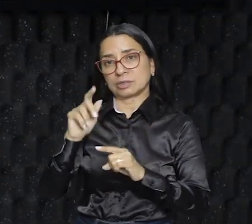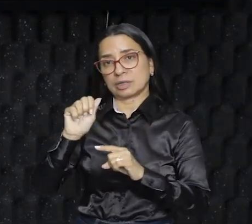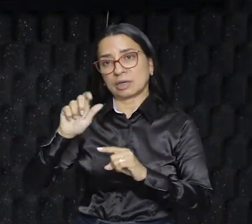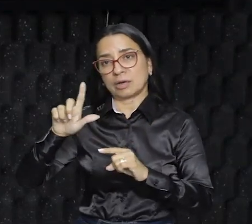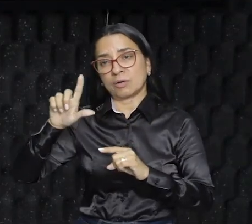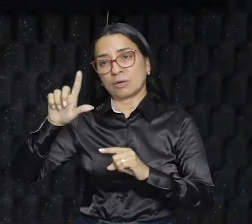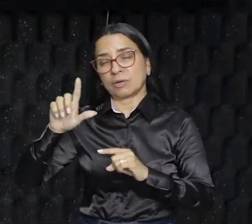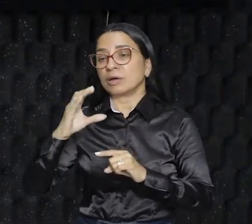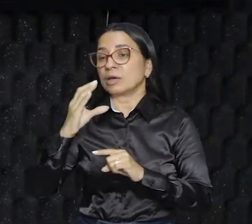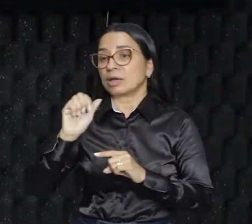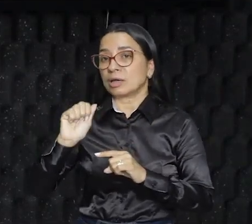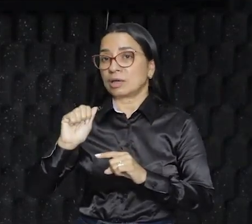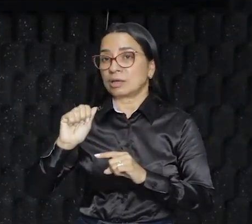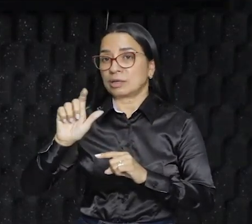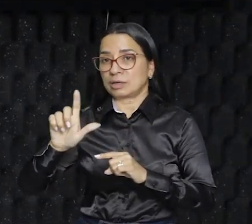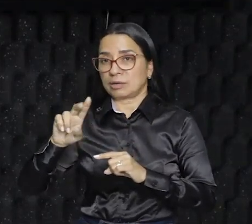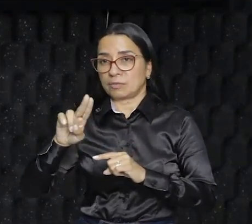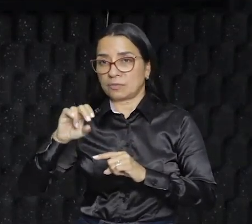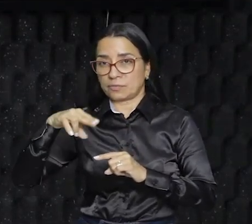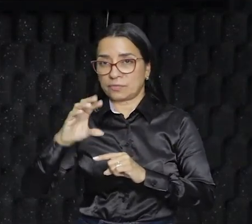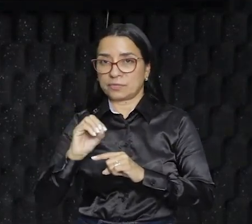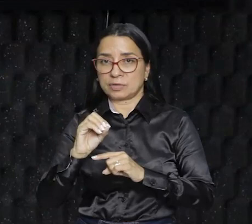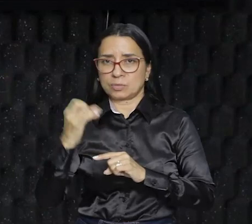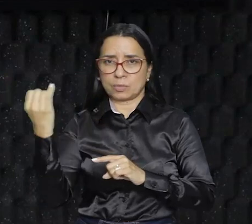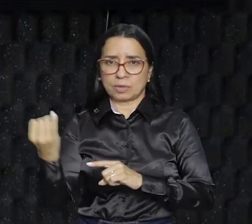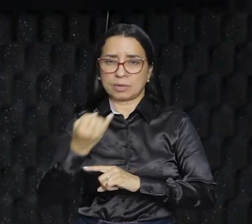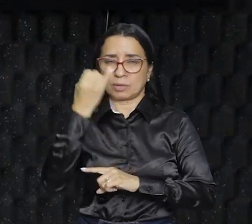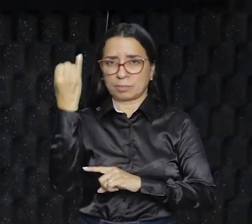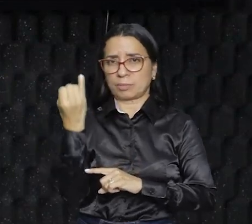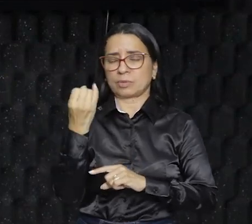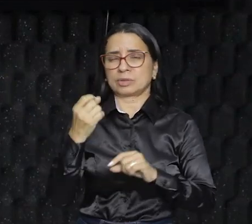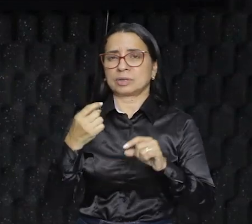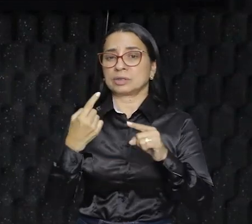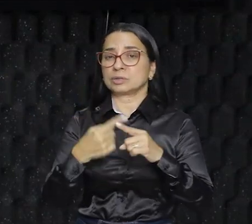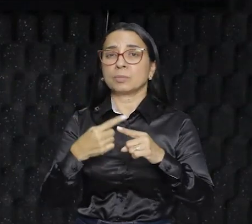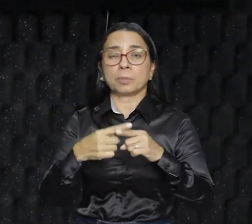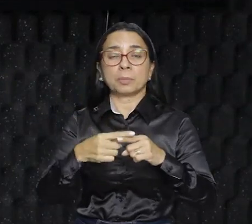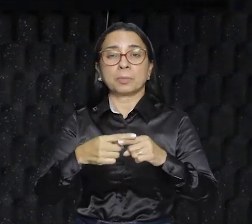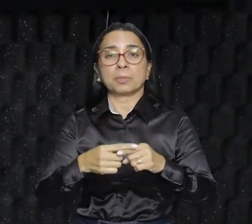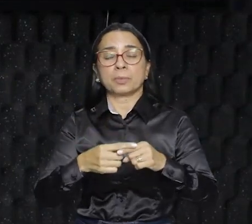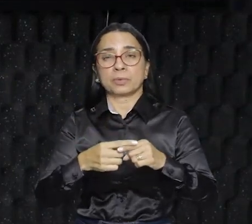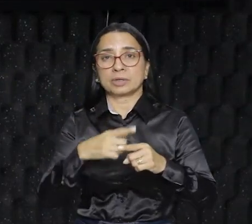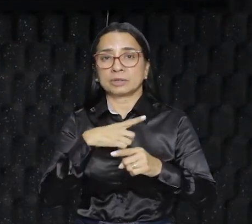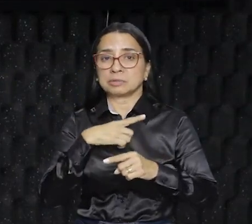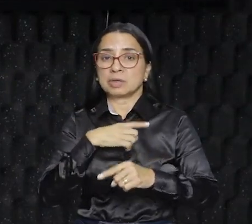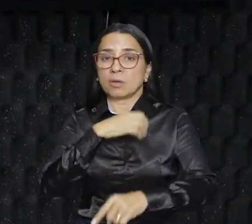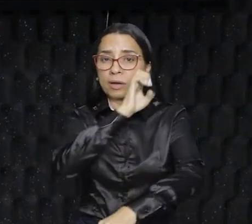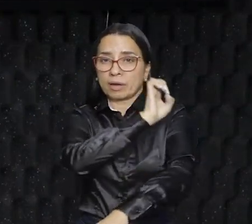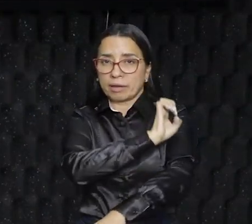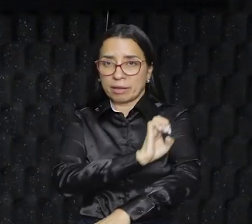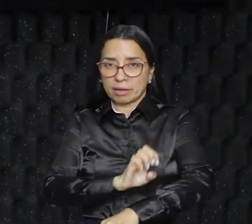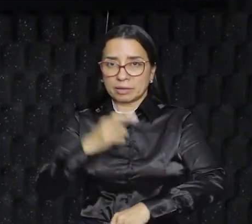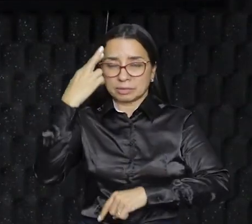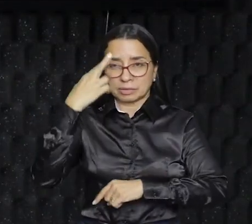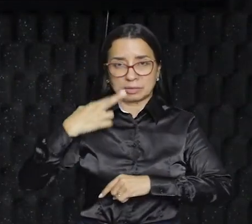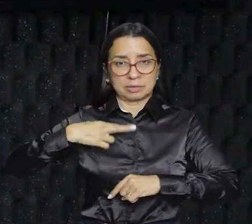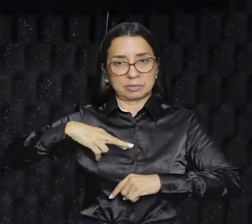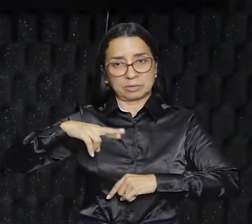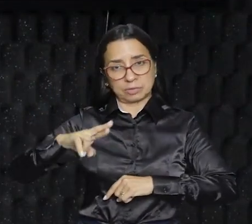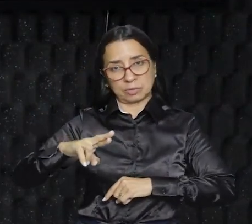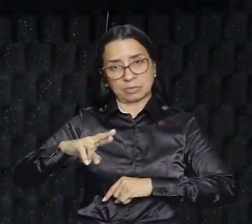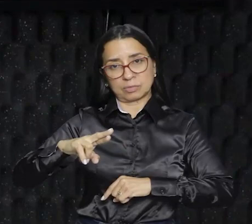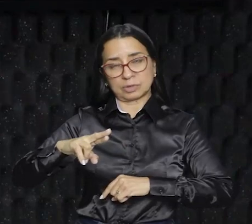trazer uma ética religiosa protestante que favorece ao capitalismo